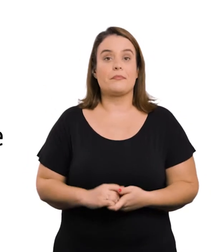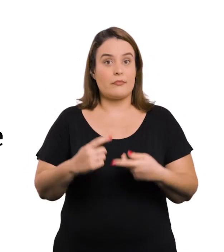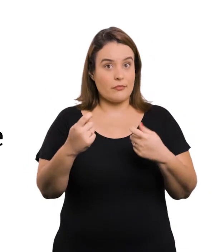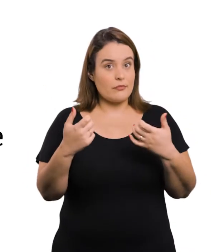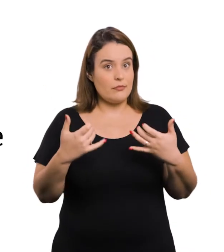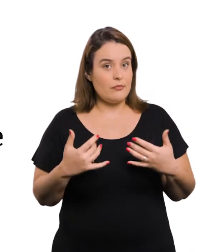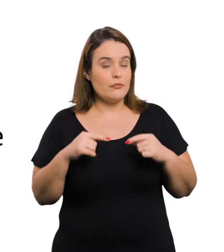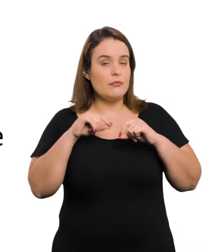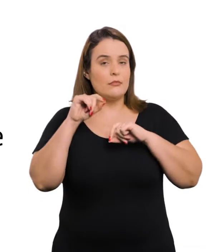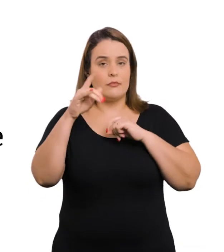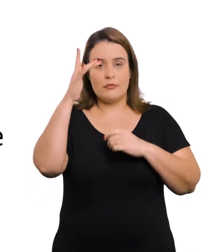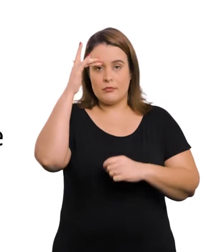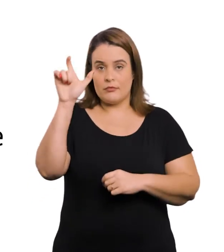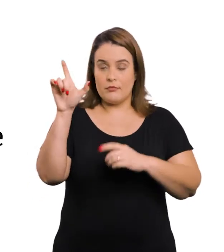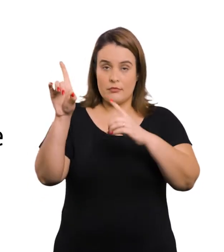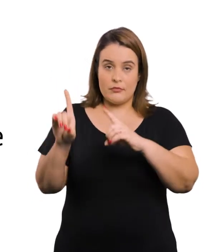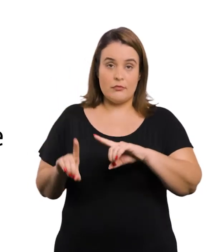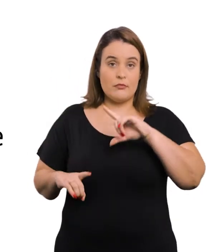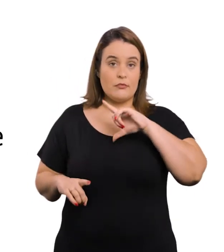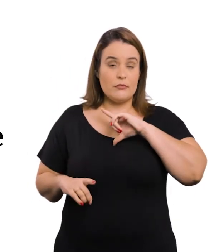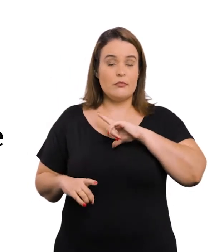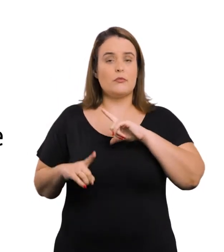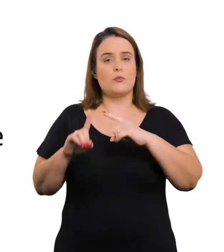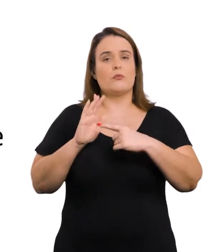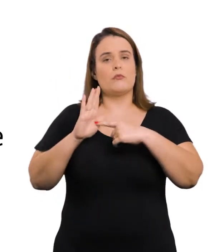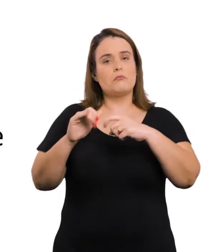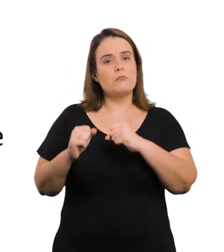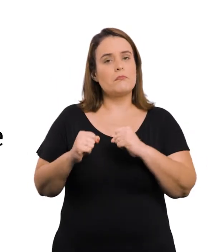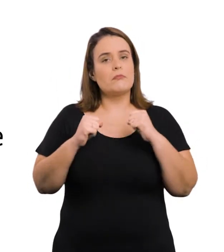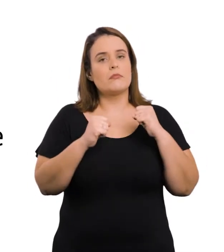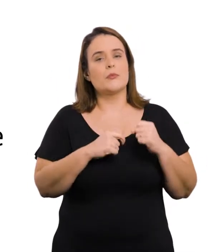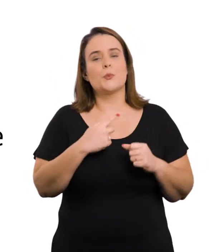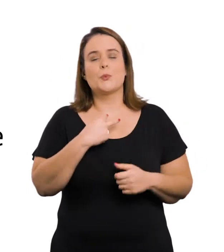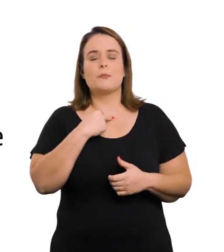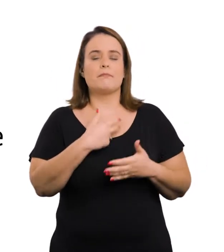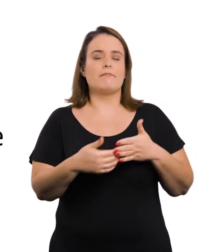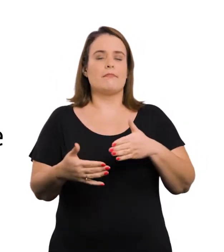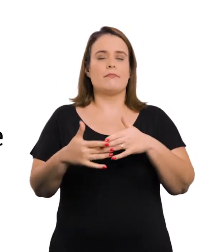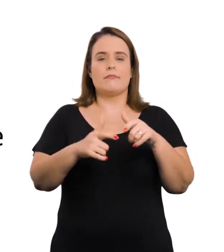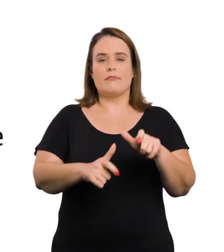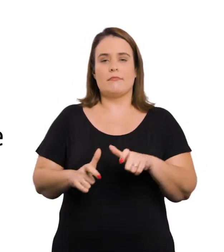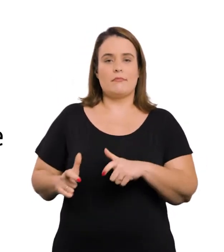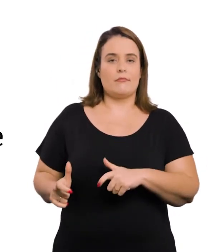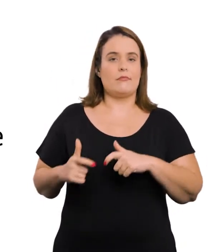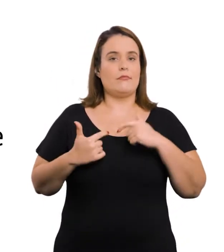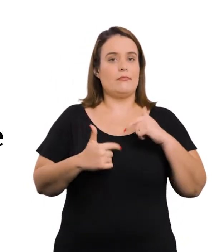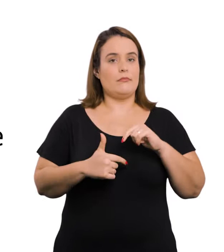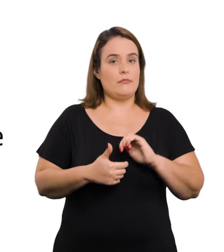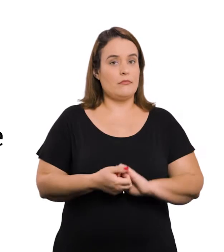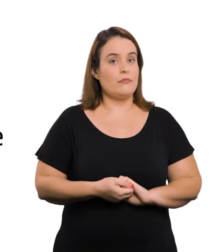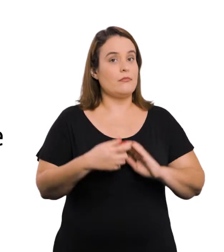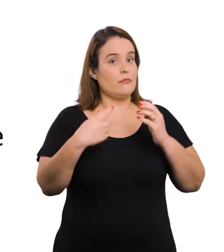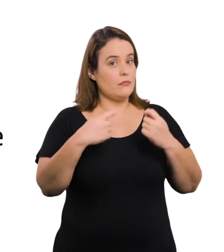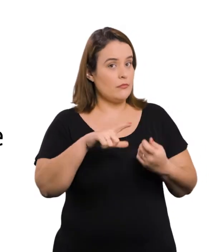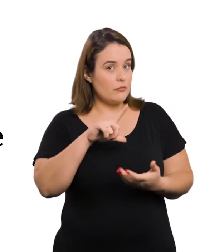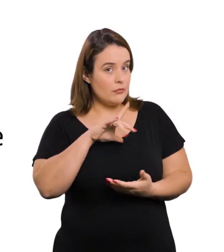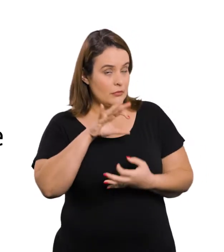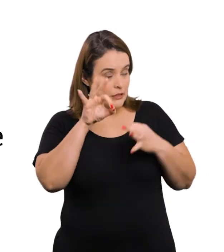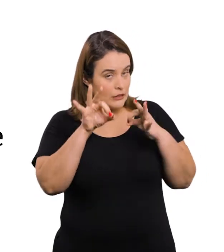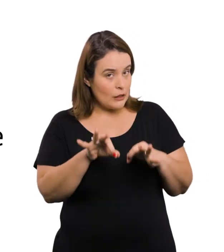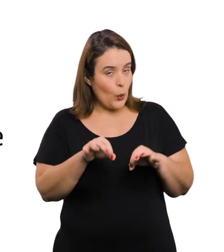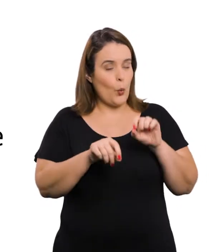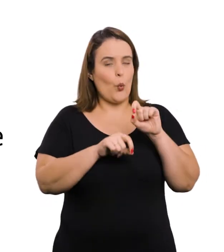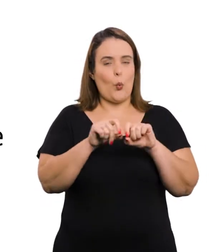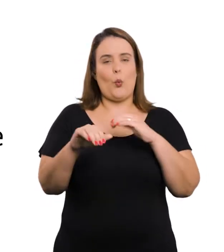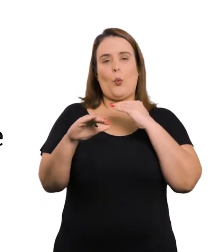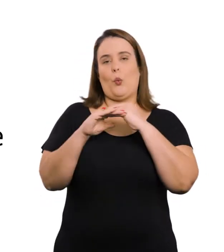Vale dizer que as pessoas com deficiência apresentam potencialidades para ocuparem qualquer posto de trabalho, desde que seja